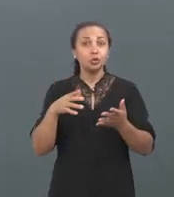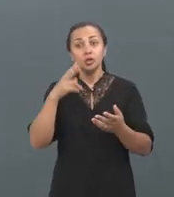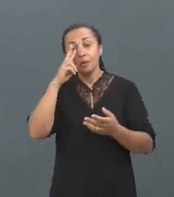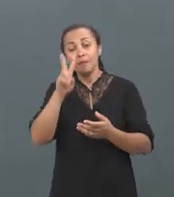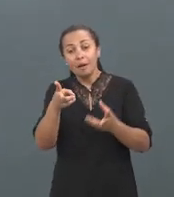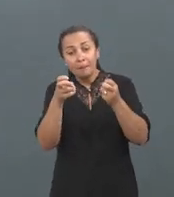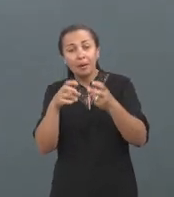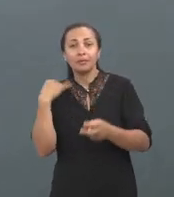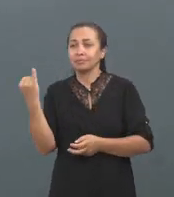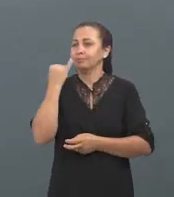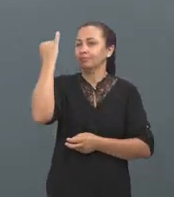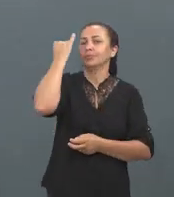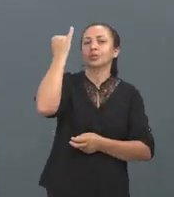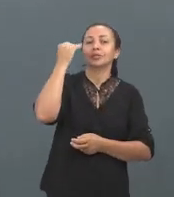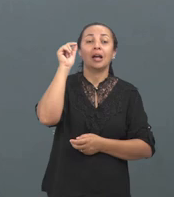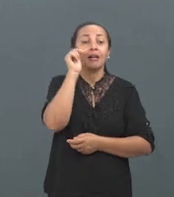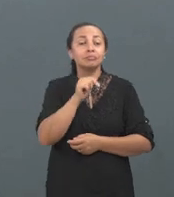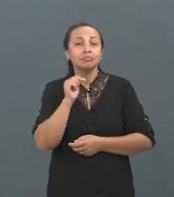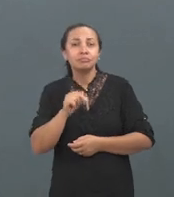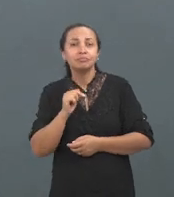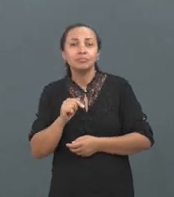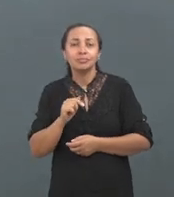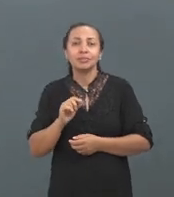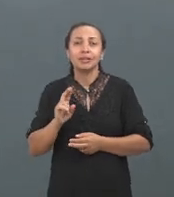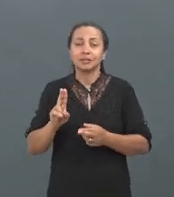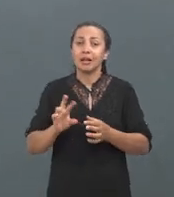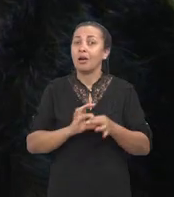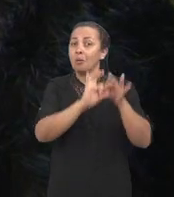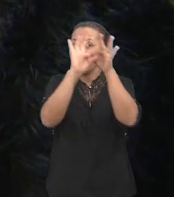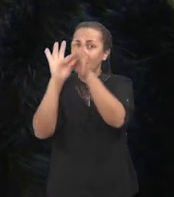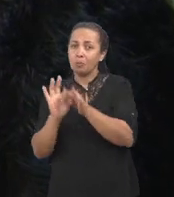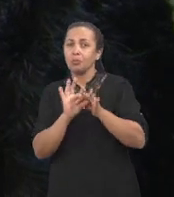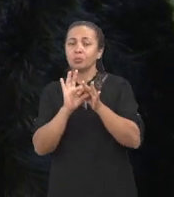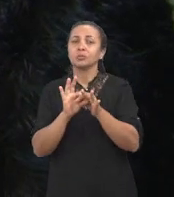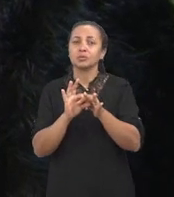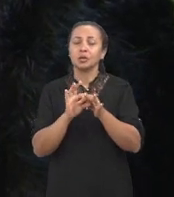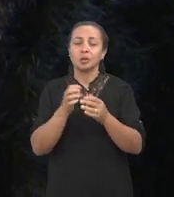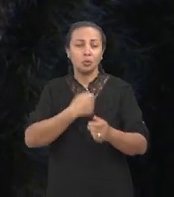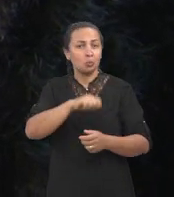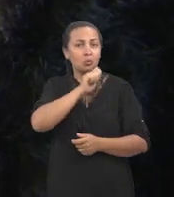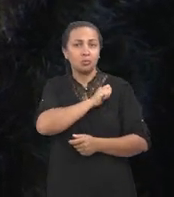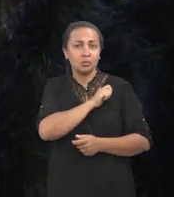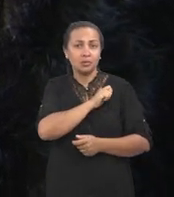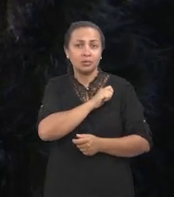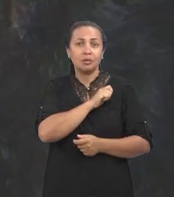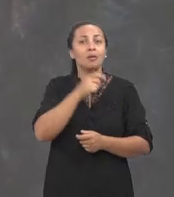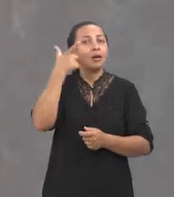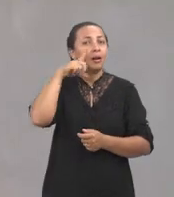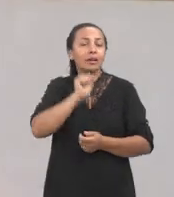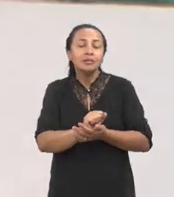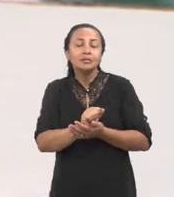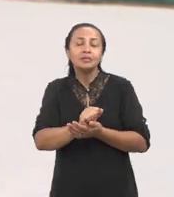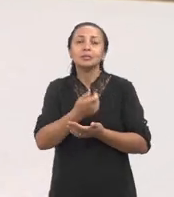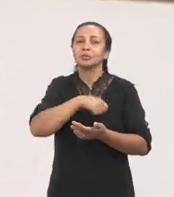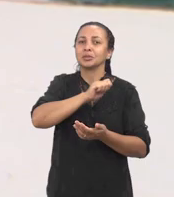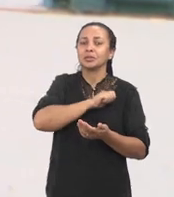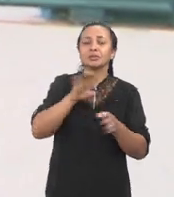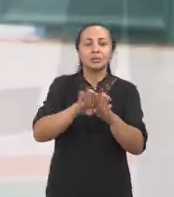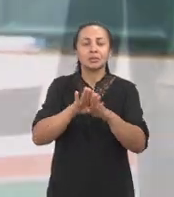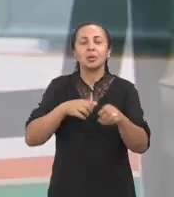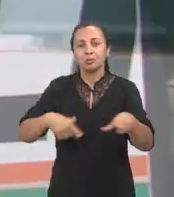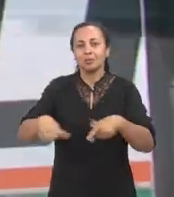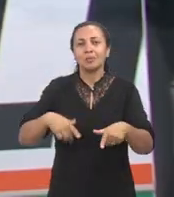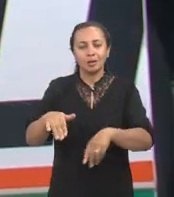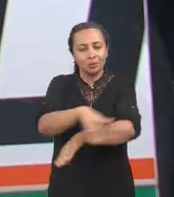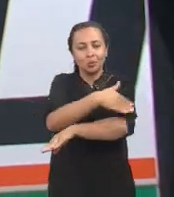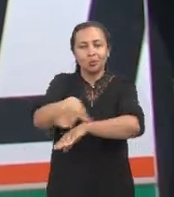não a gente vê a importância dessa dessa união tanto ganha um policial como ganha o trabalho